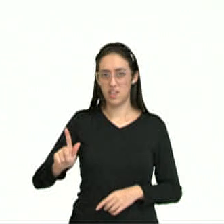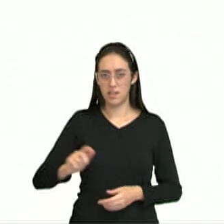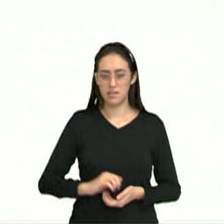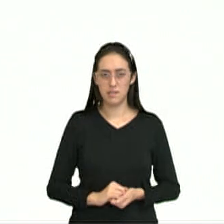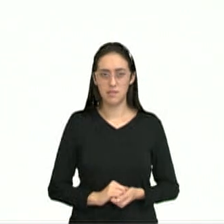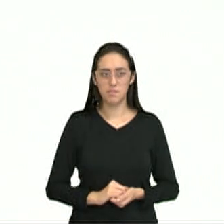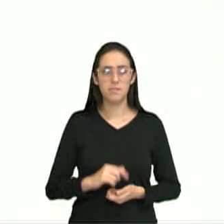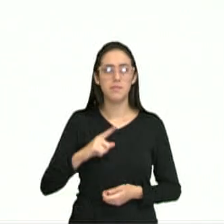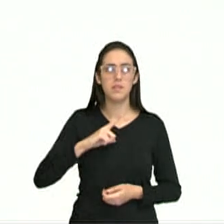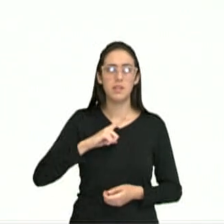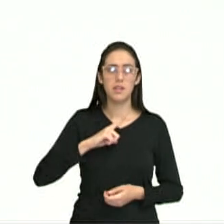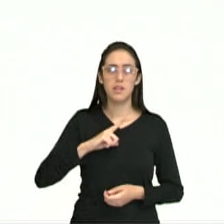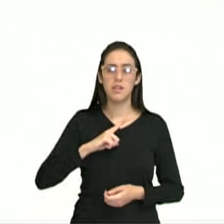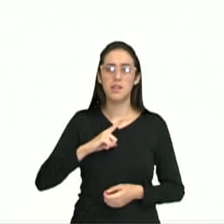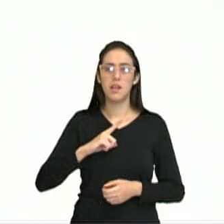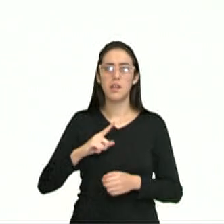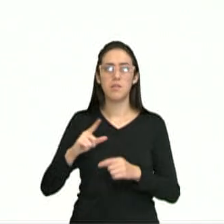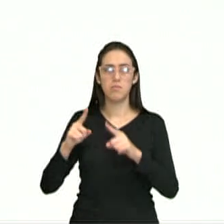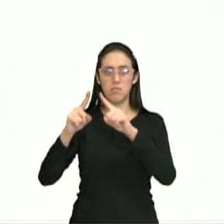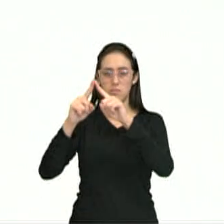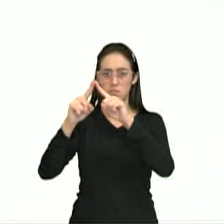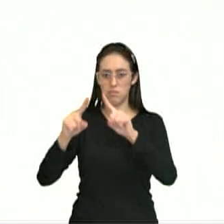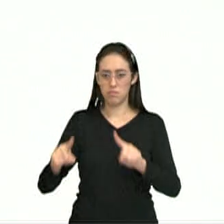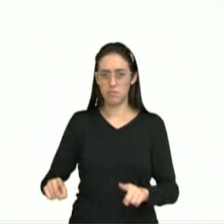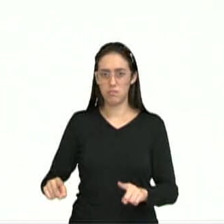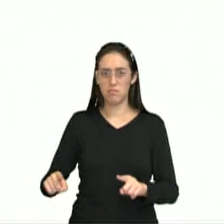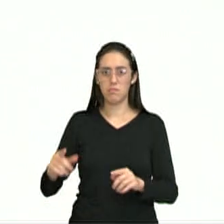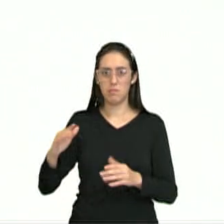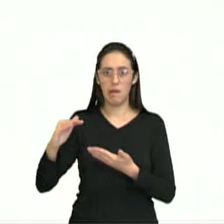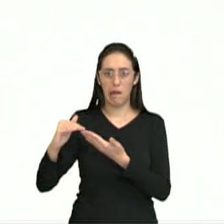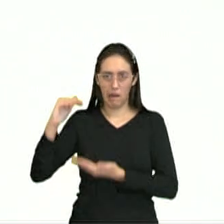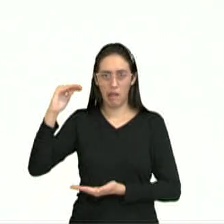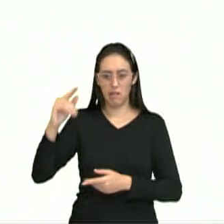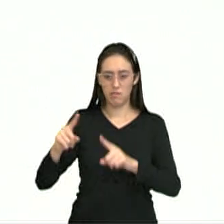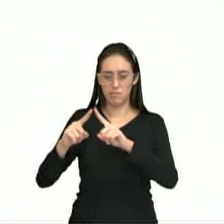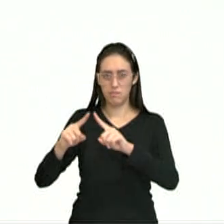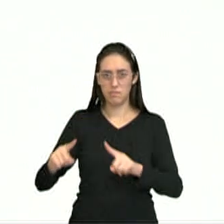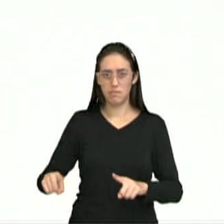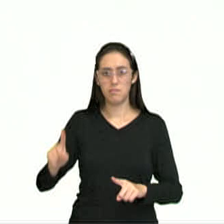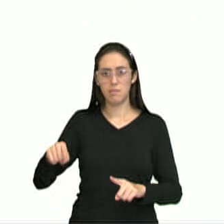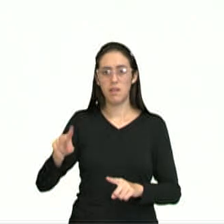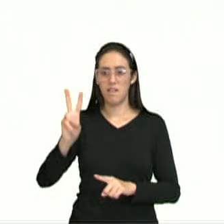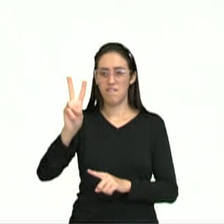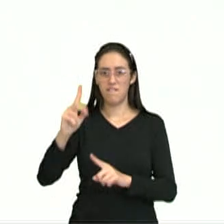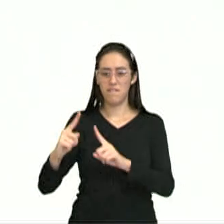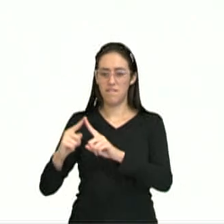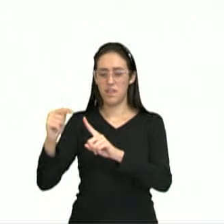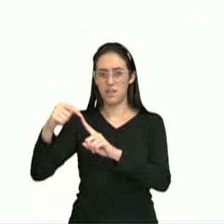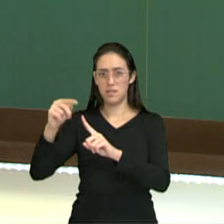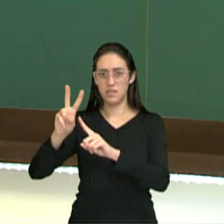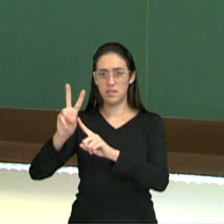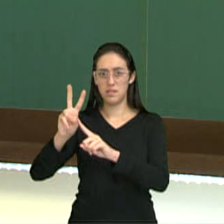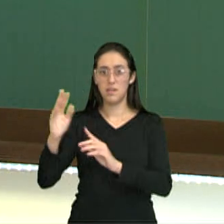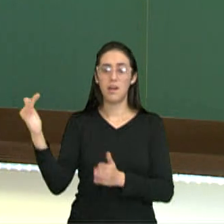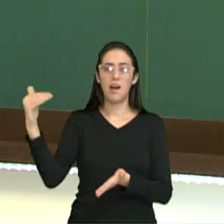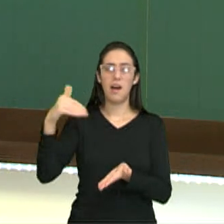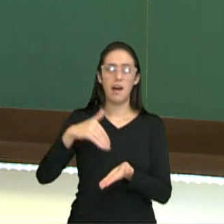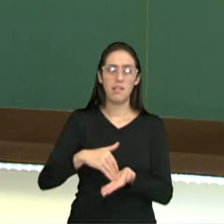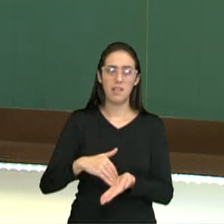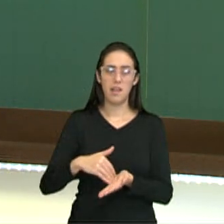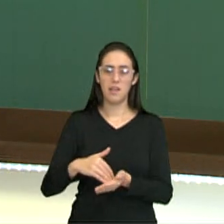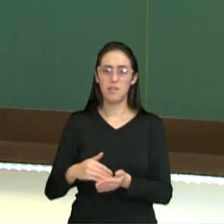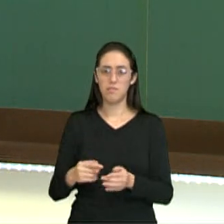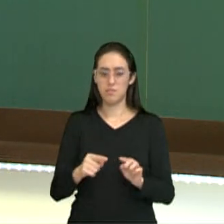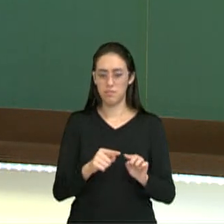a geratriz grandona que a gente já conhece do nosso cone, que é a distância do vértice até esse ponto aqui,